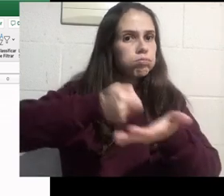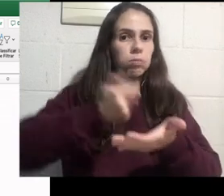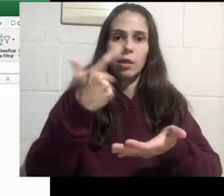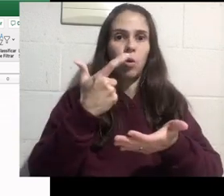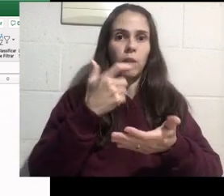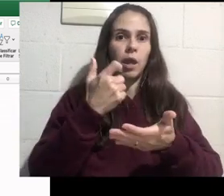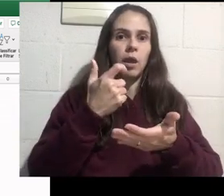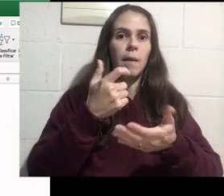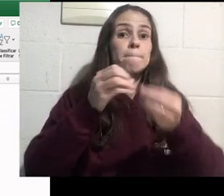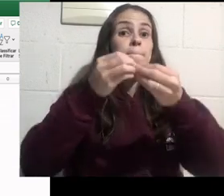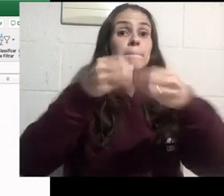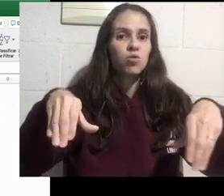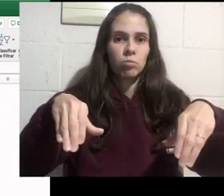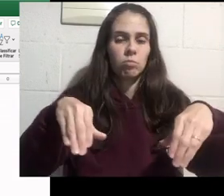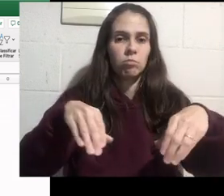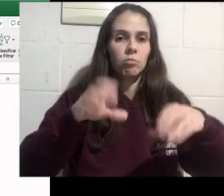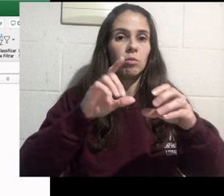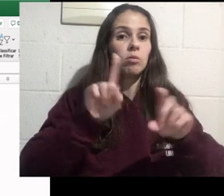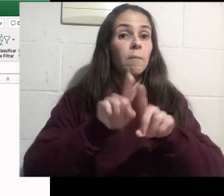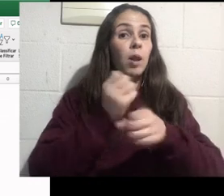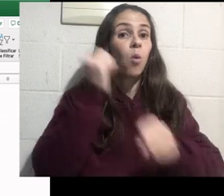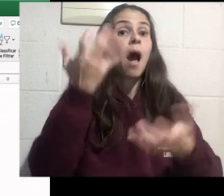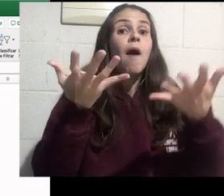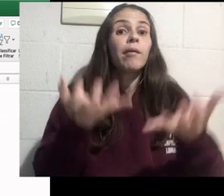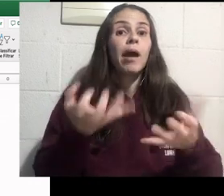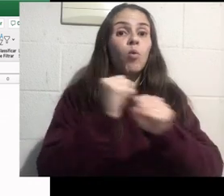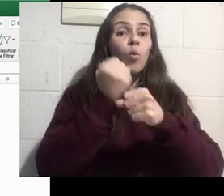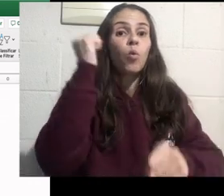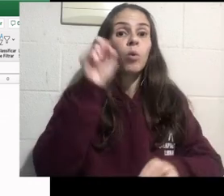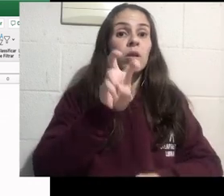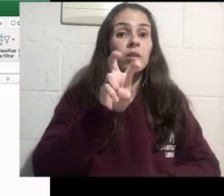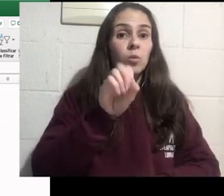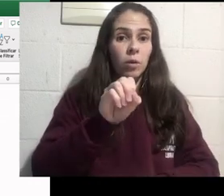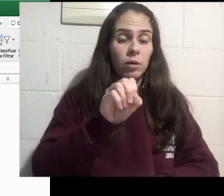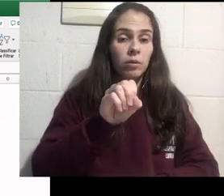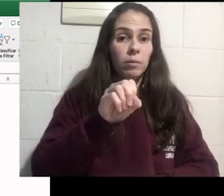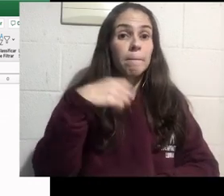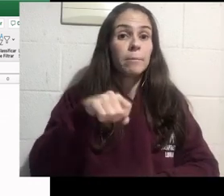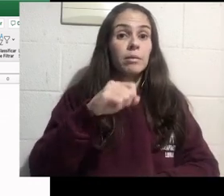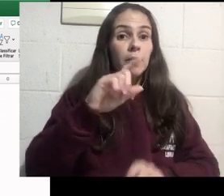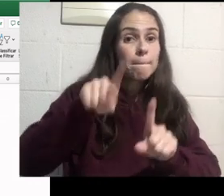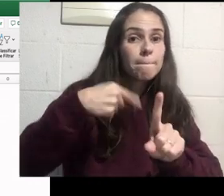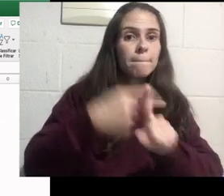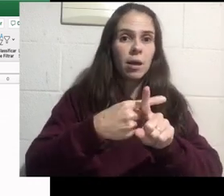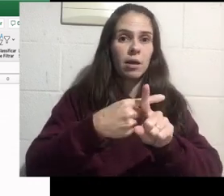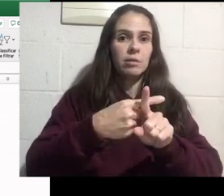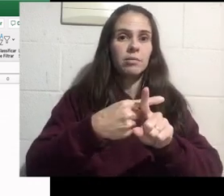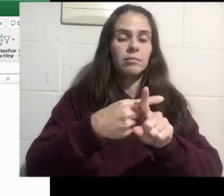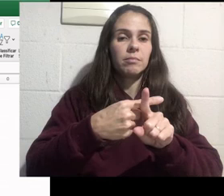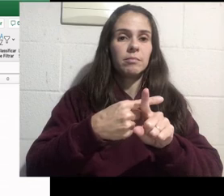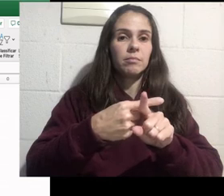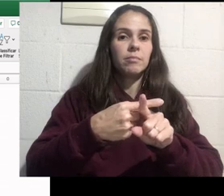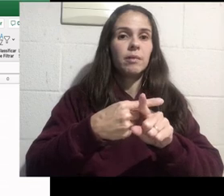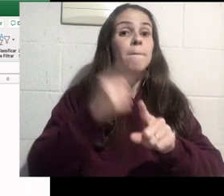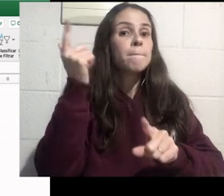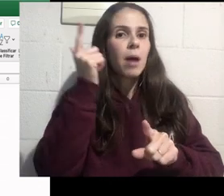nem prejuízo. Se a gente quer um lucro de 50, então eu vou ter que adicionar mais 484 unidades de produção e